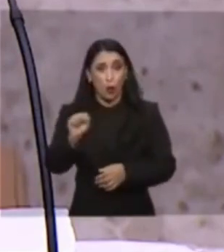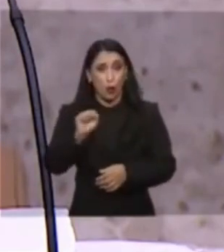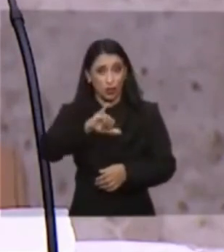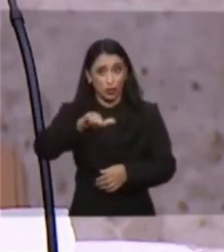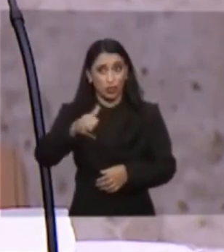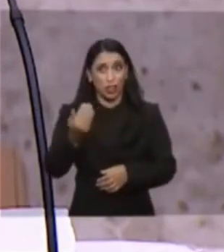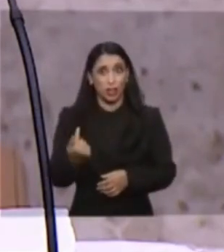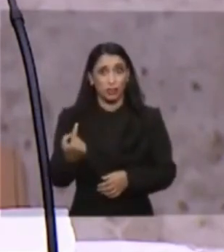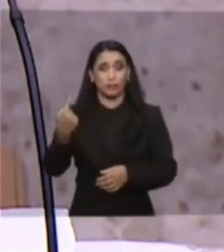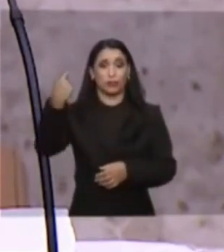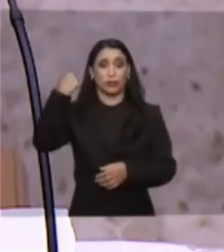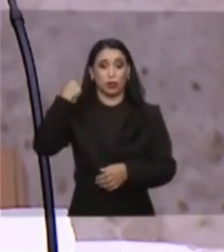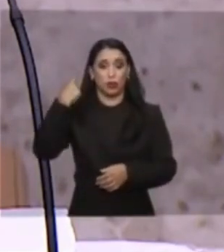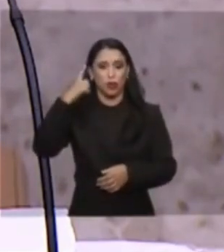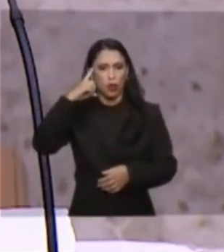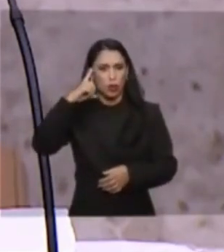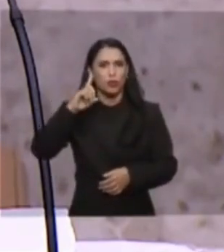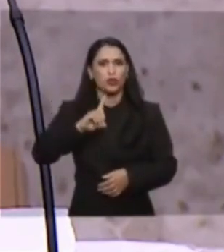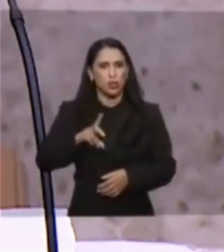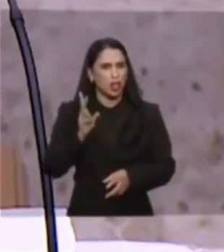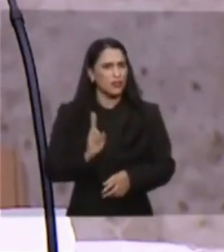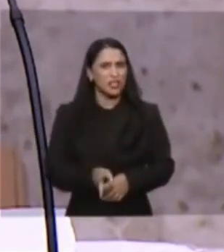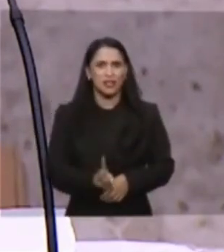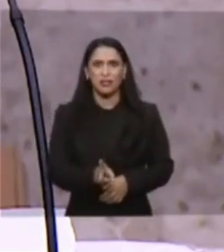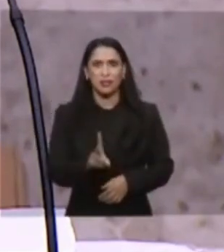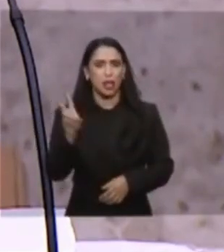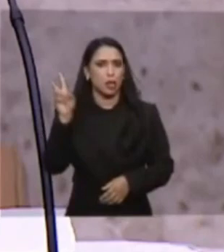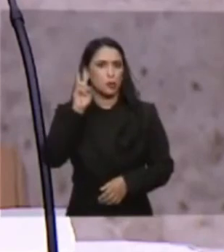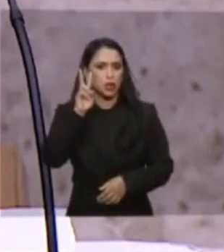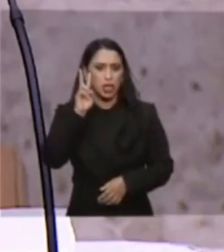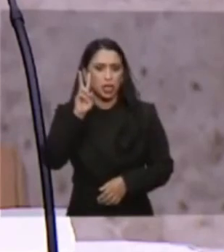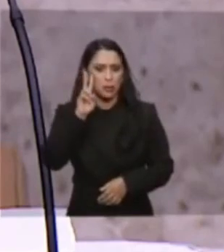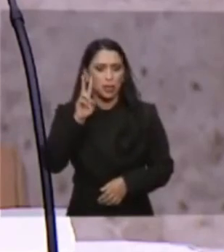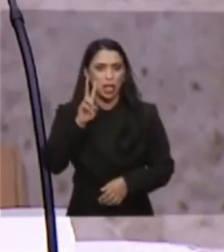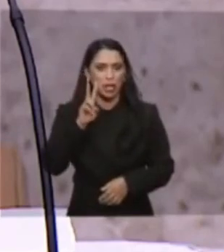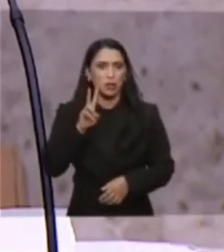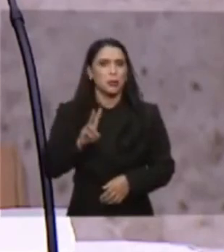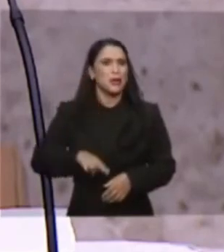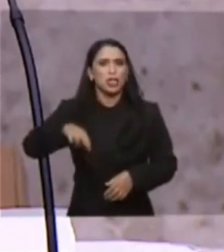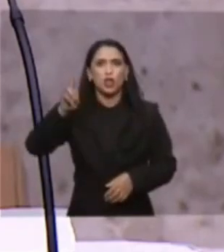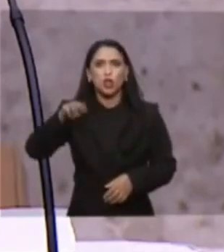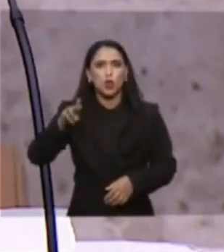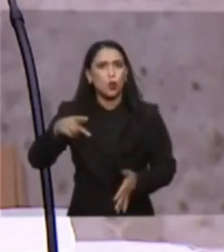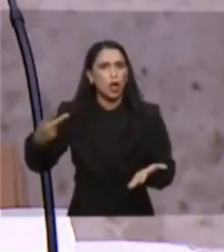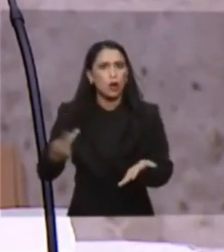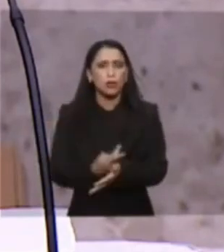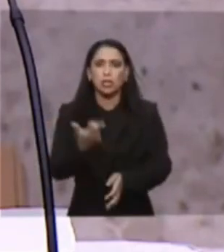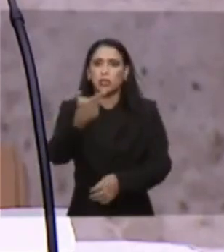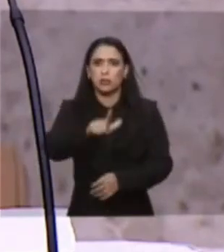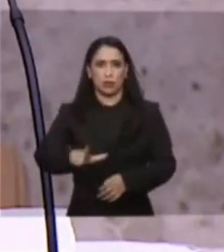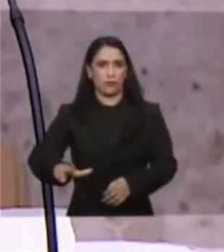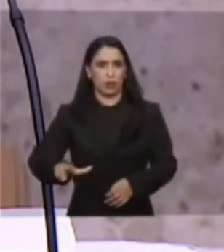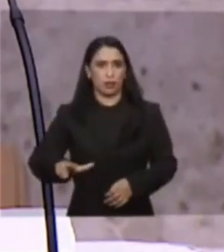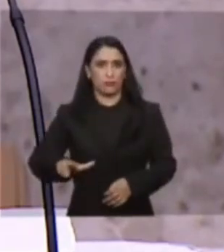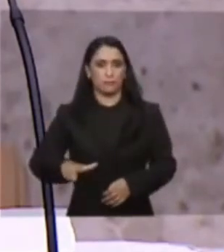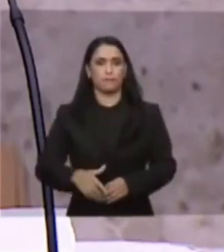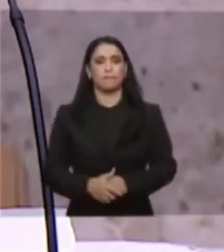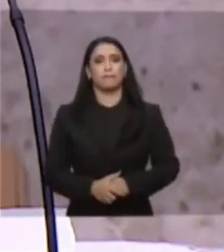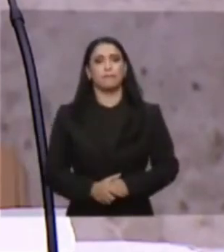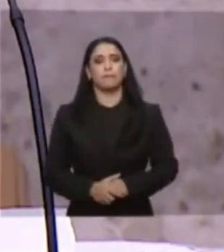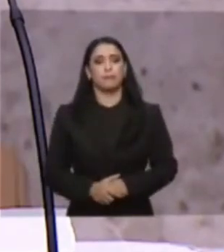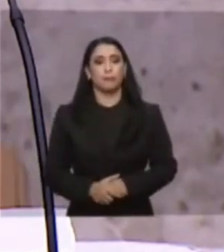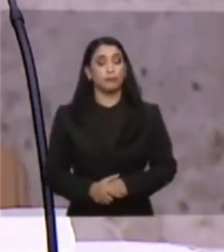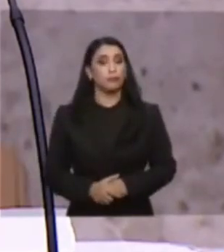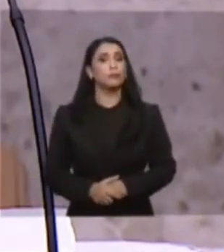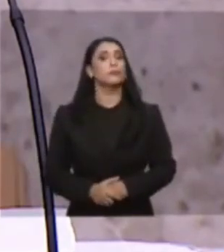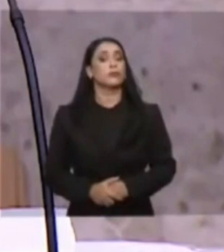último, data que será sempre lembrada para que nunca mais se repita.